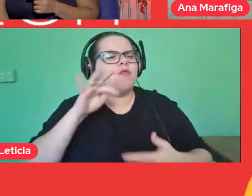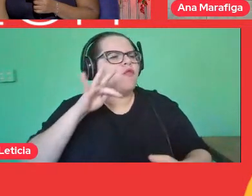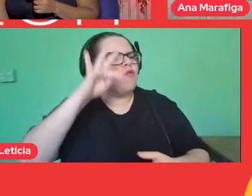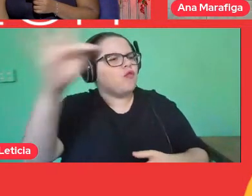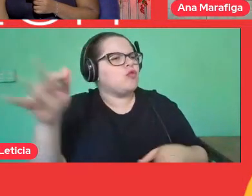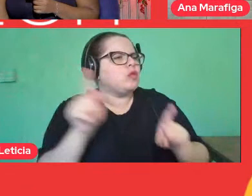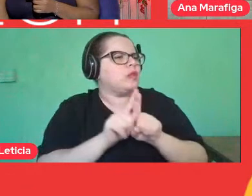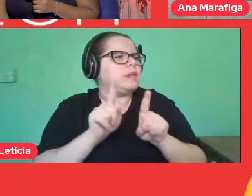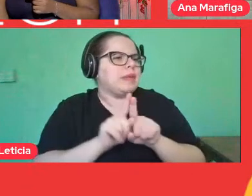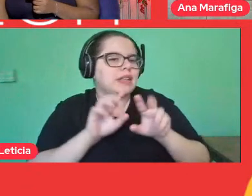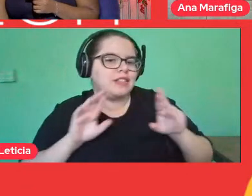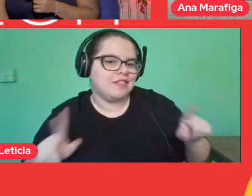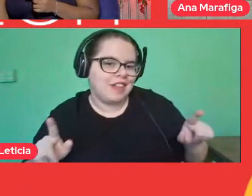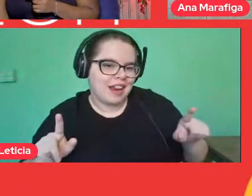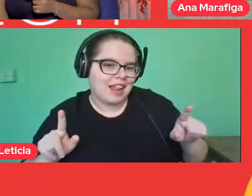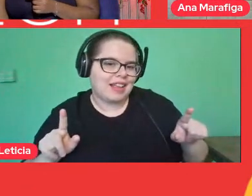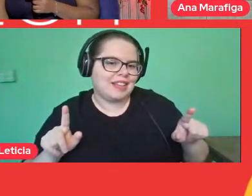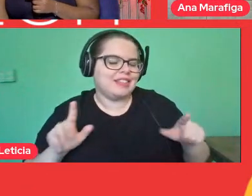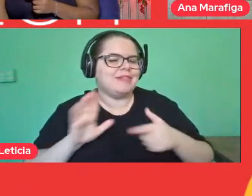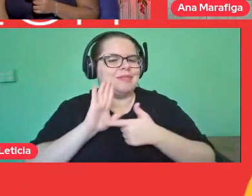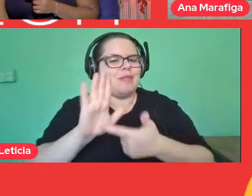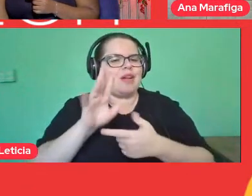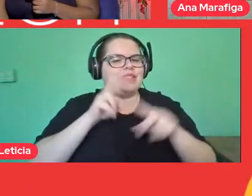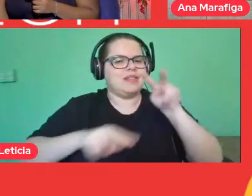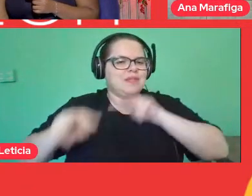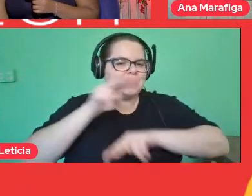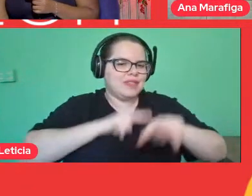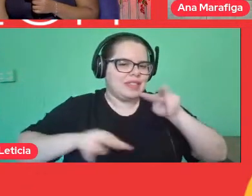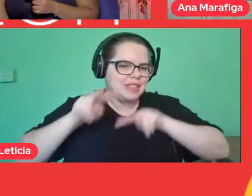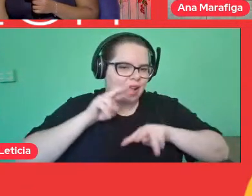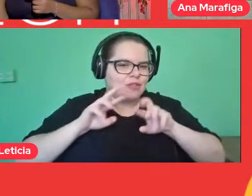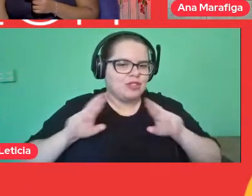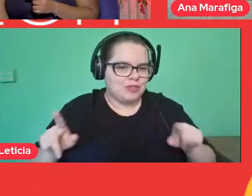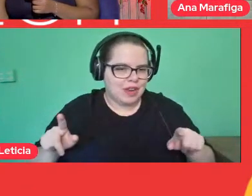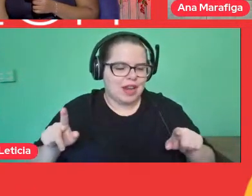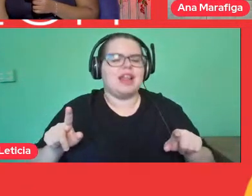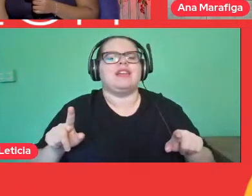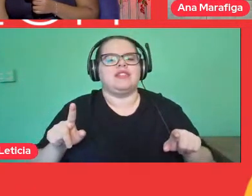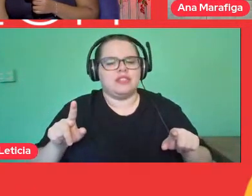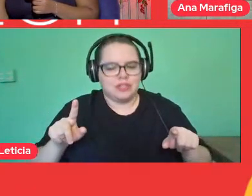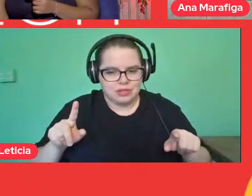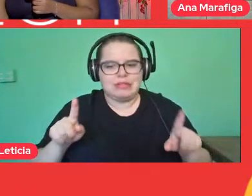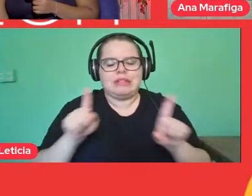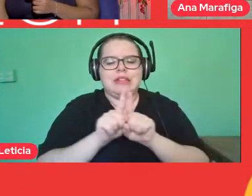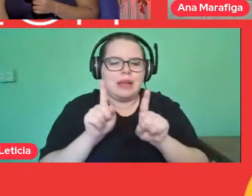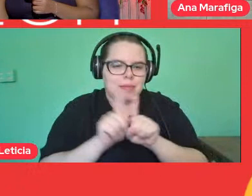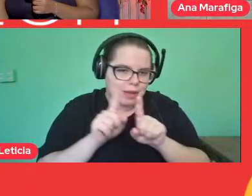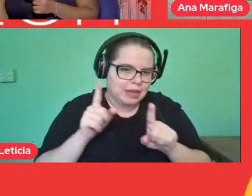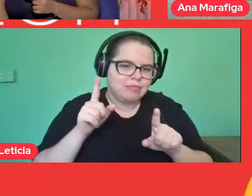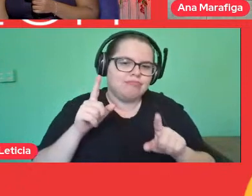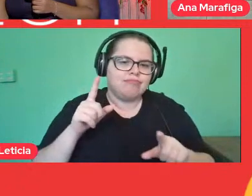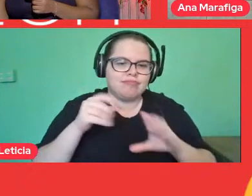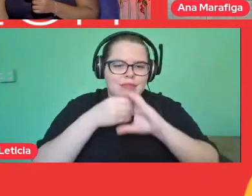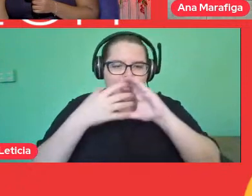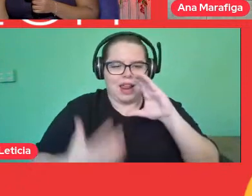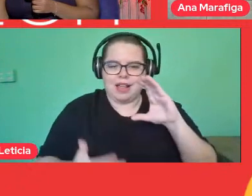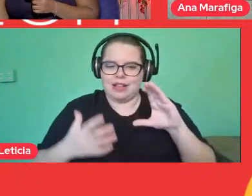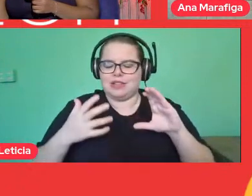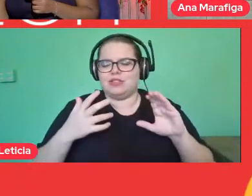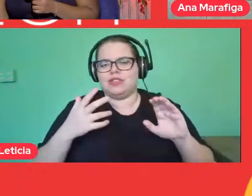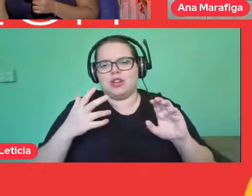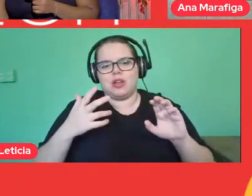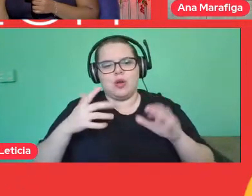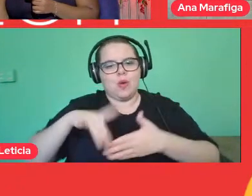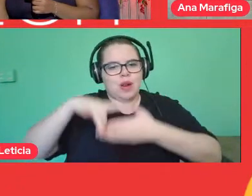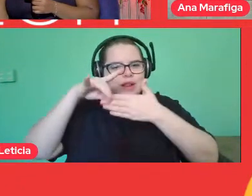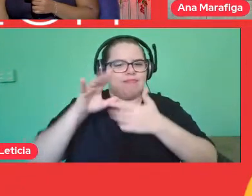um pouco diferente e trazer essa visão do que vai ser diferente. Então, acho que esses são uma das características de que um líder hoje,